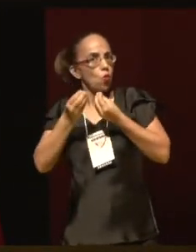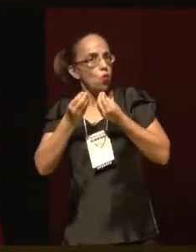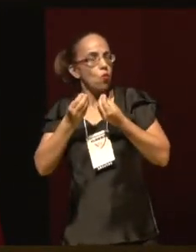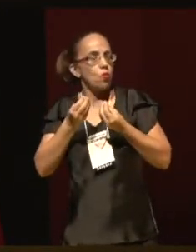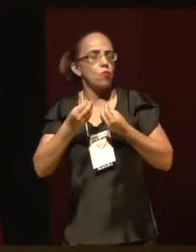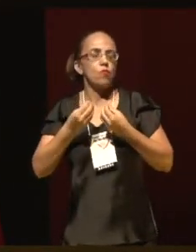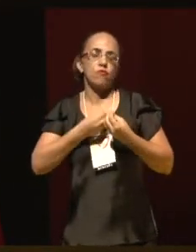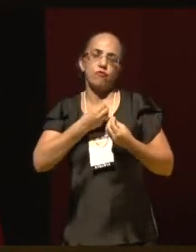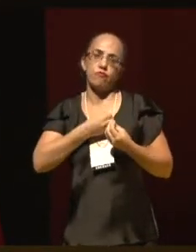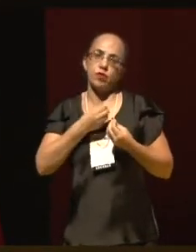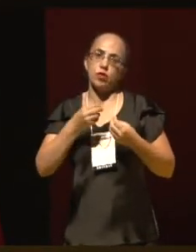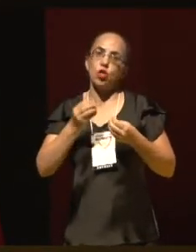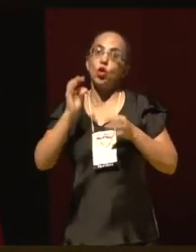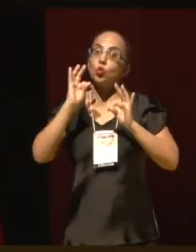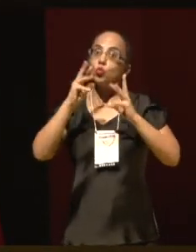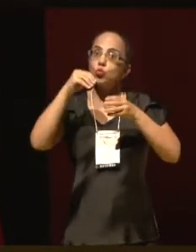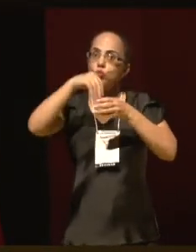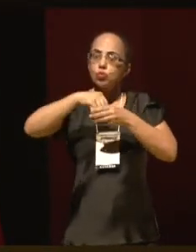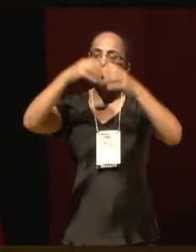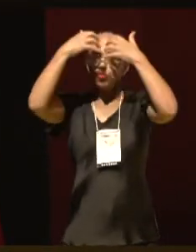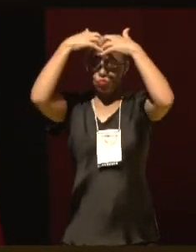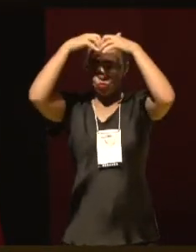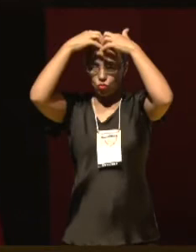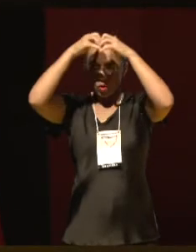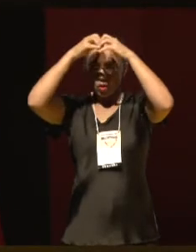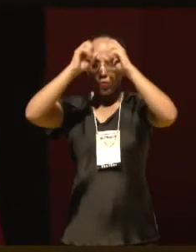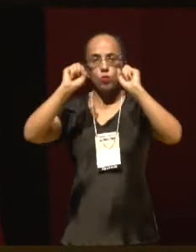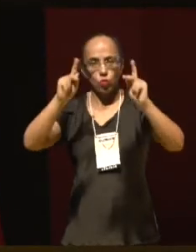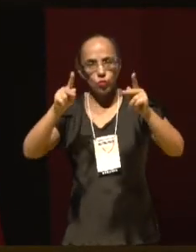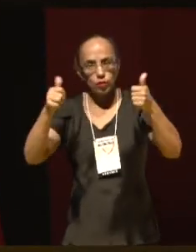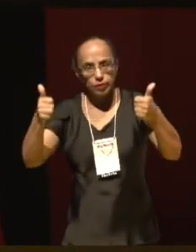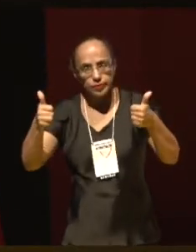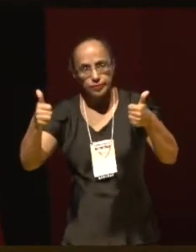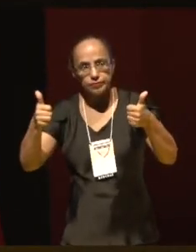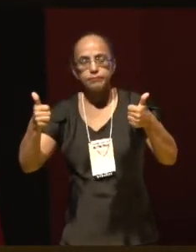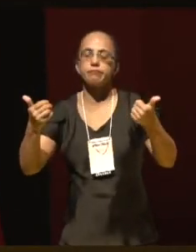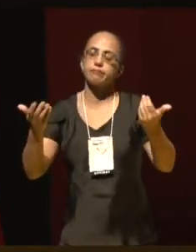certos? Pode falar? Ok.